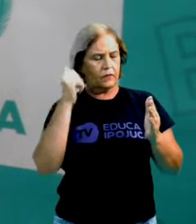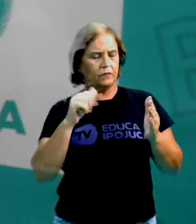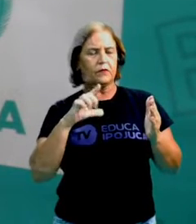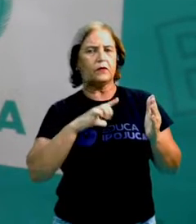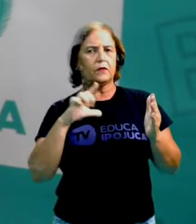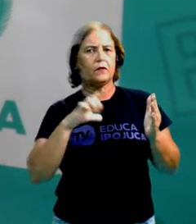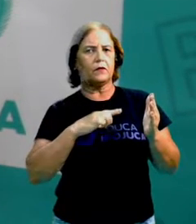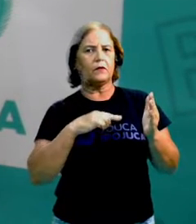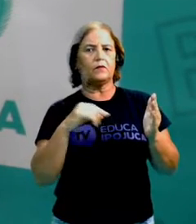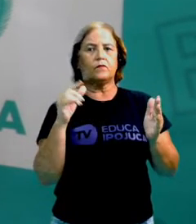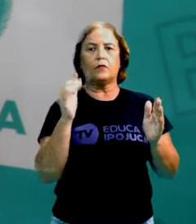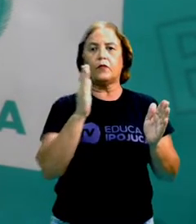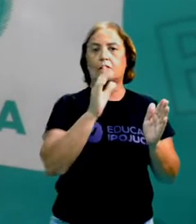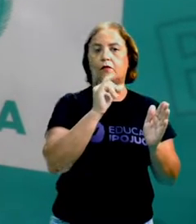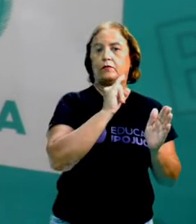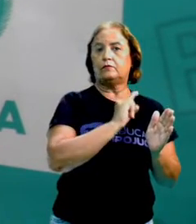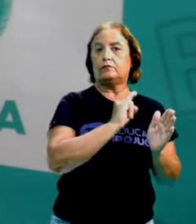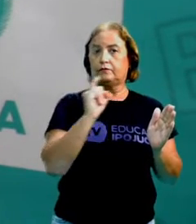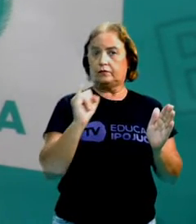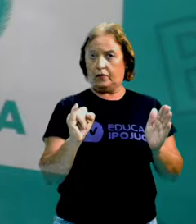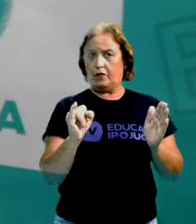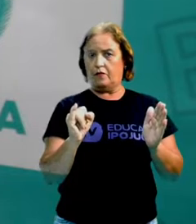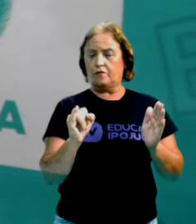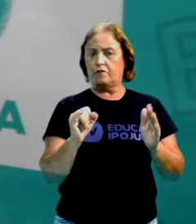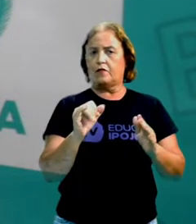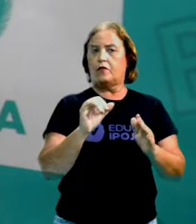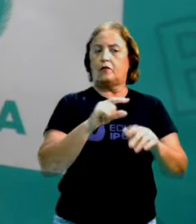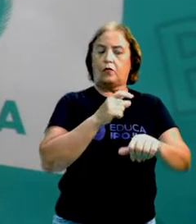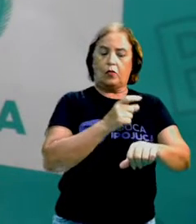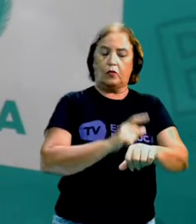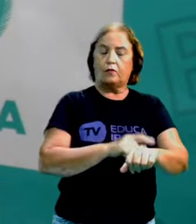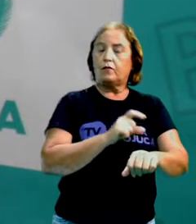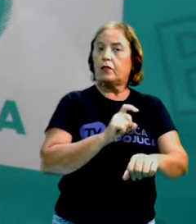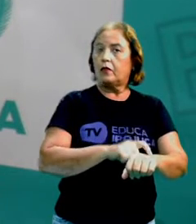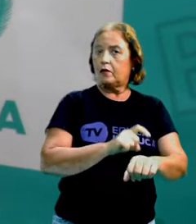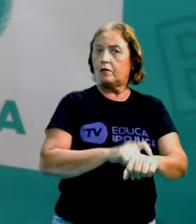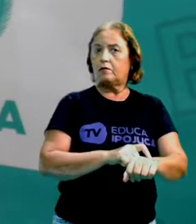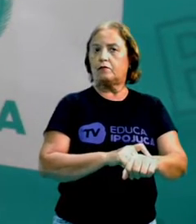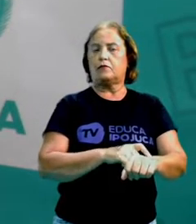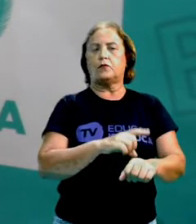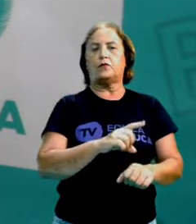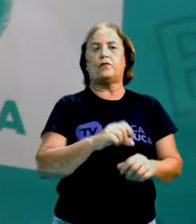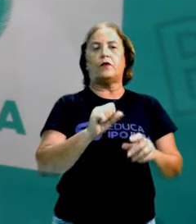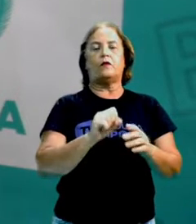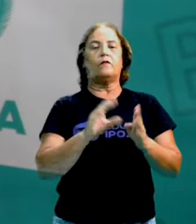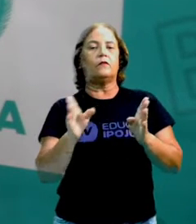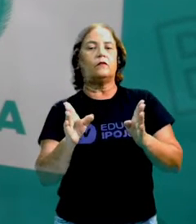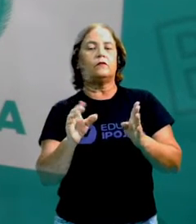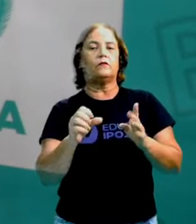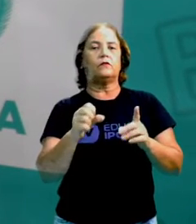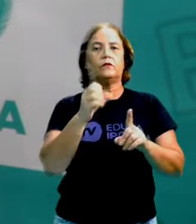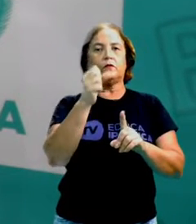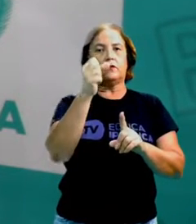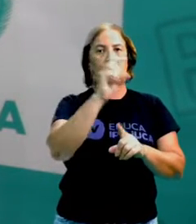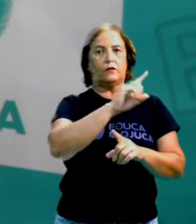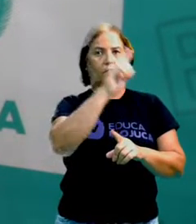nas medidas de tempo e também nas relações de dia meses hino